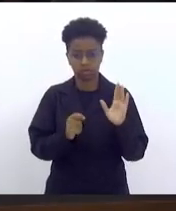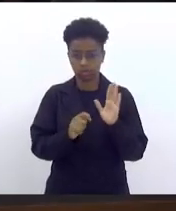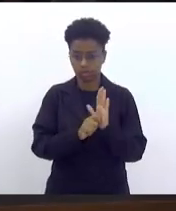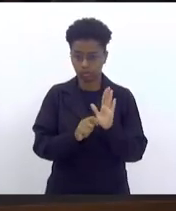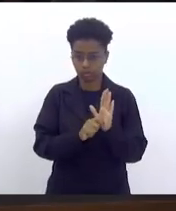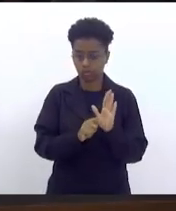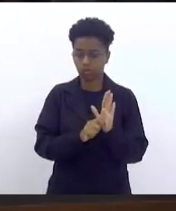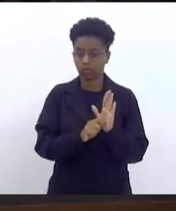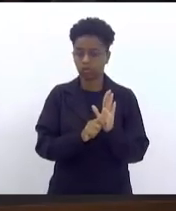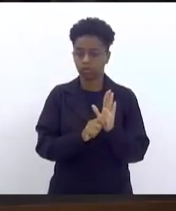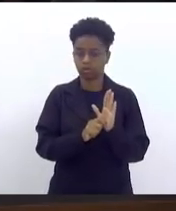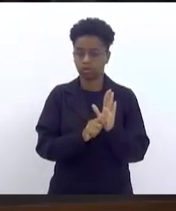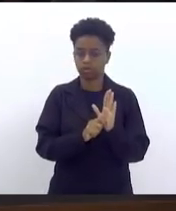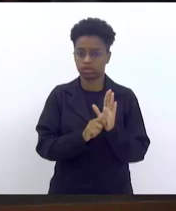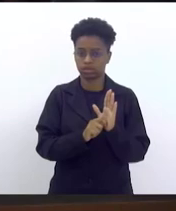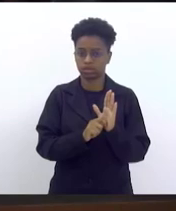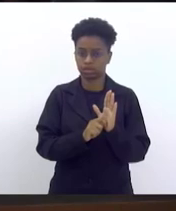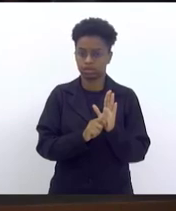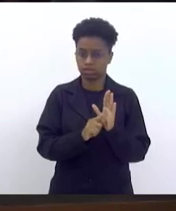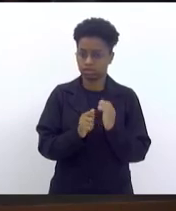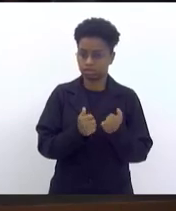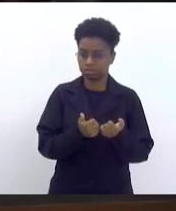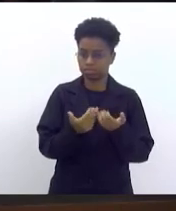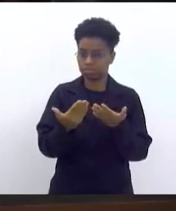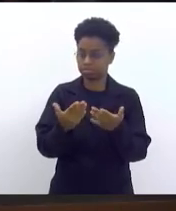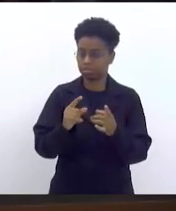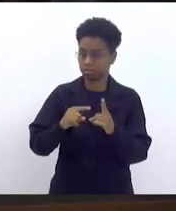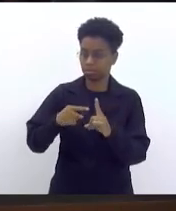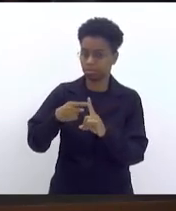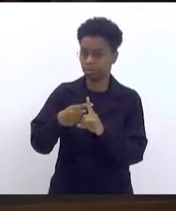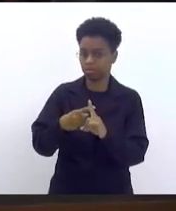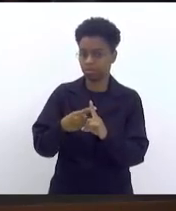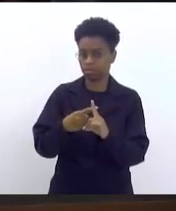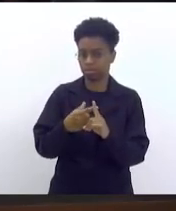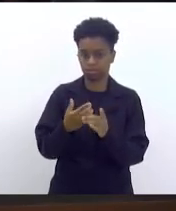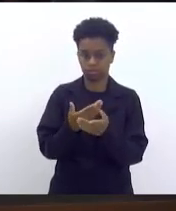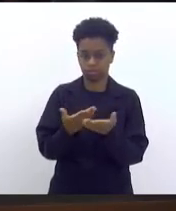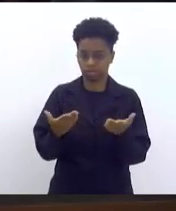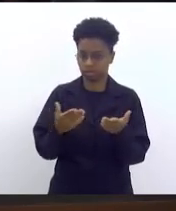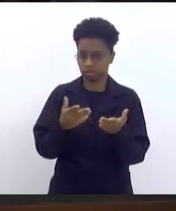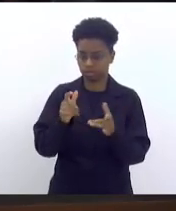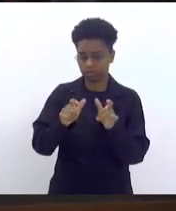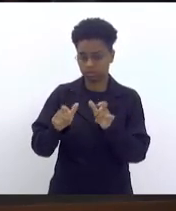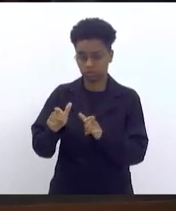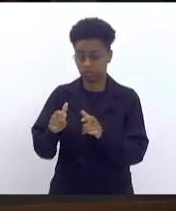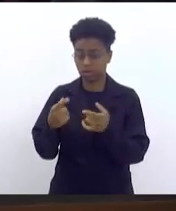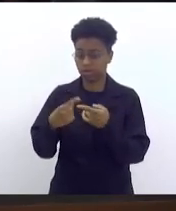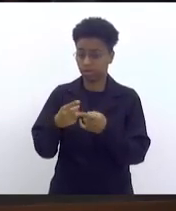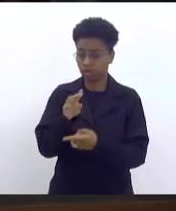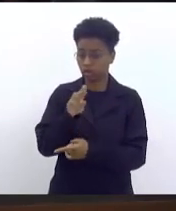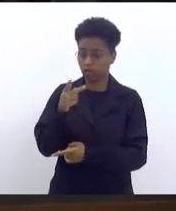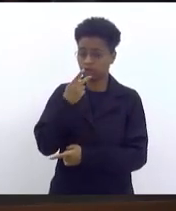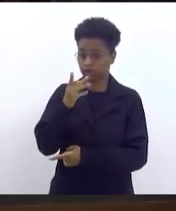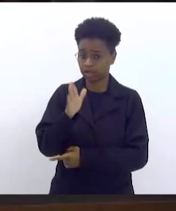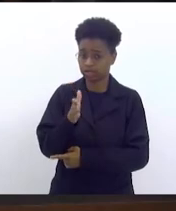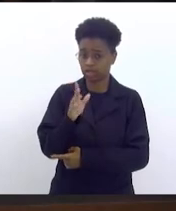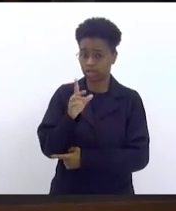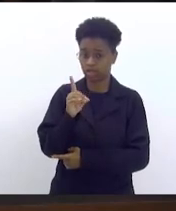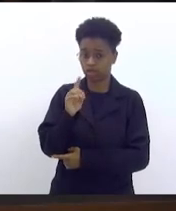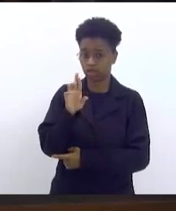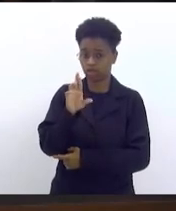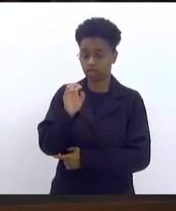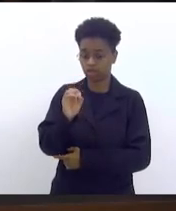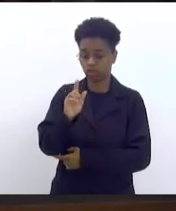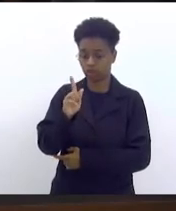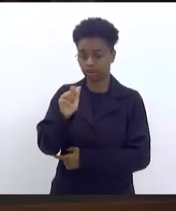Ela traz algum tipo de benefício para alguém o nome de estudo a droga ela